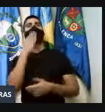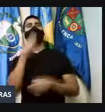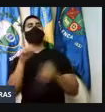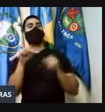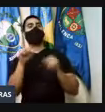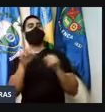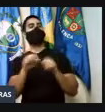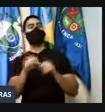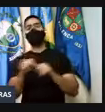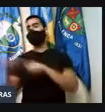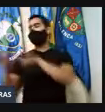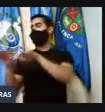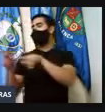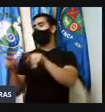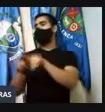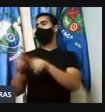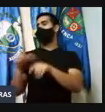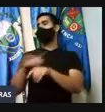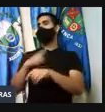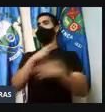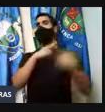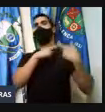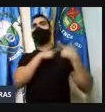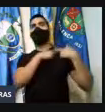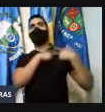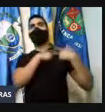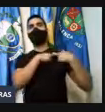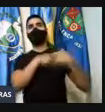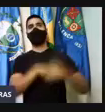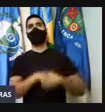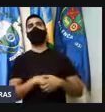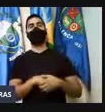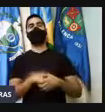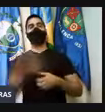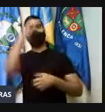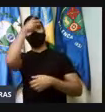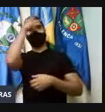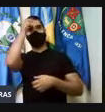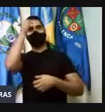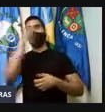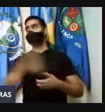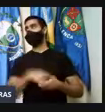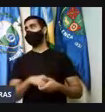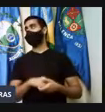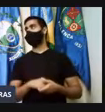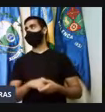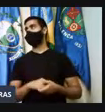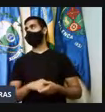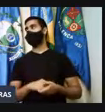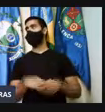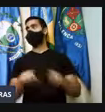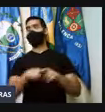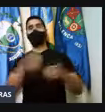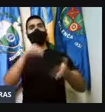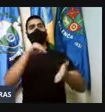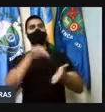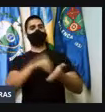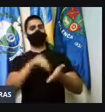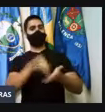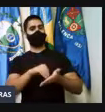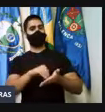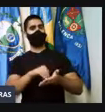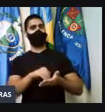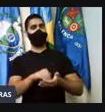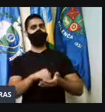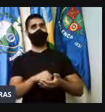fiz, convocando e chamando para responsabilidade a prefeitura, a secretária, que